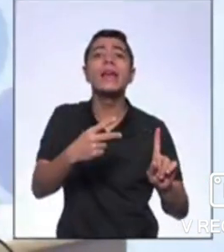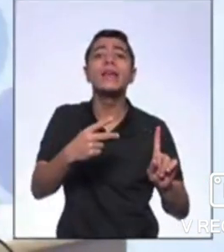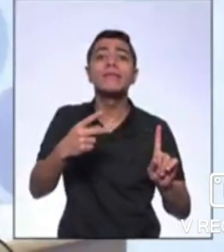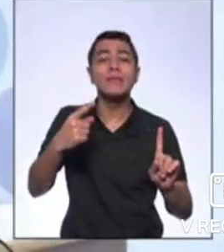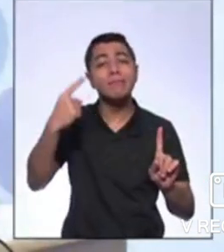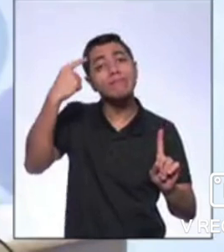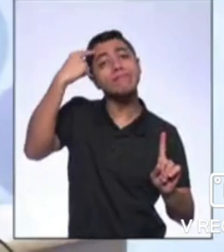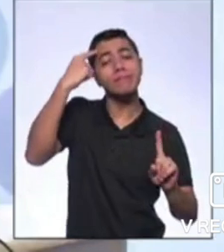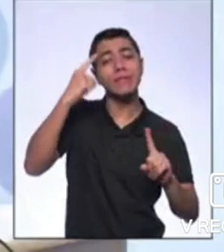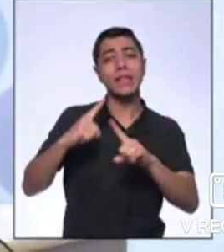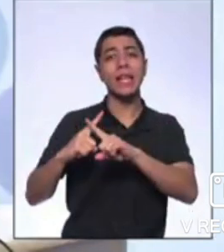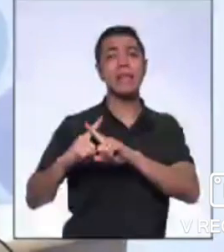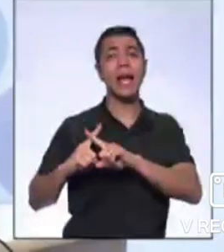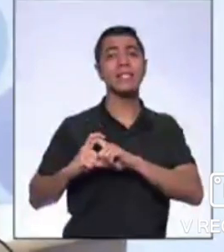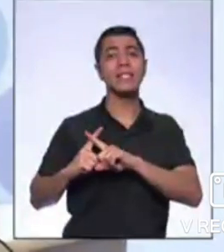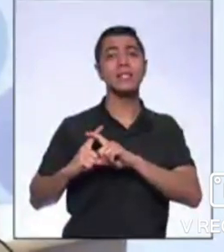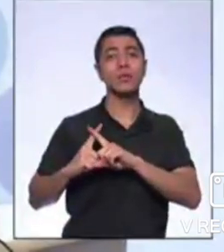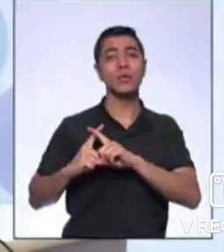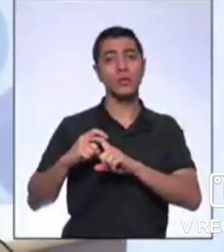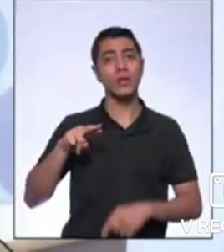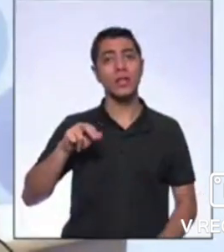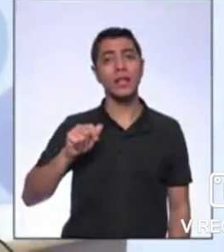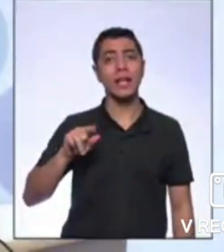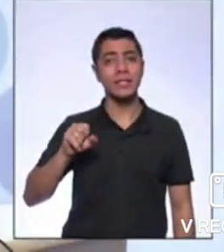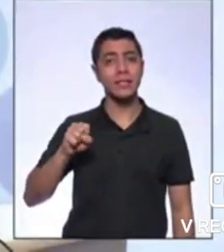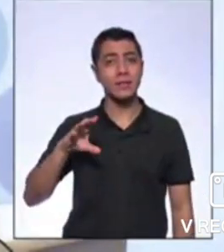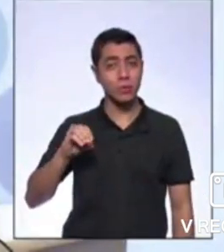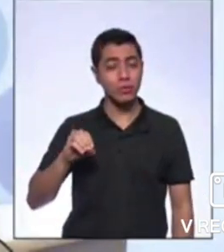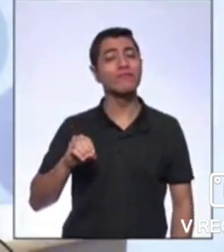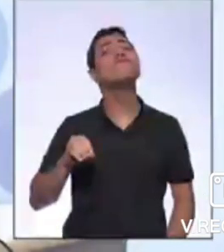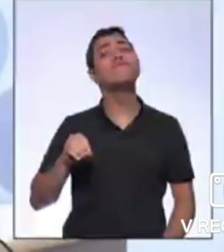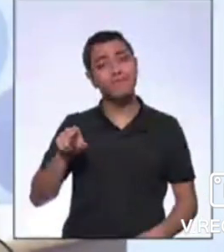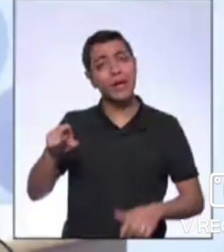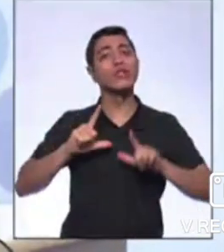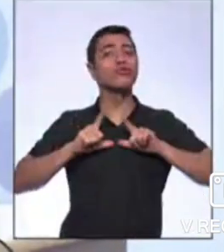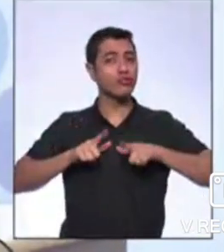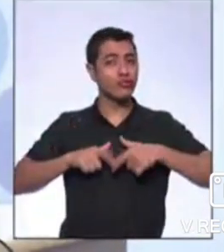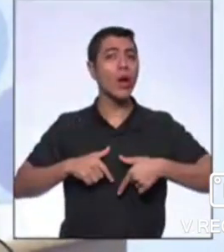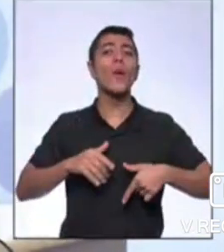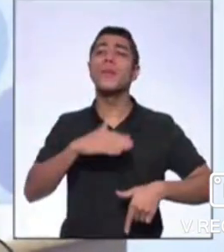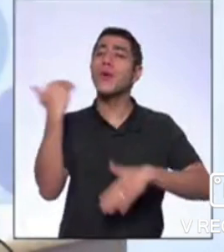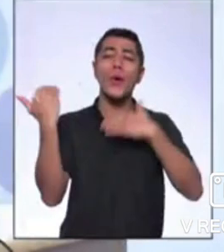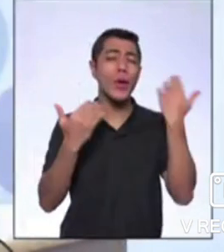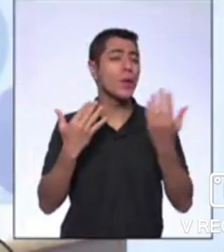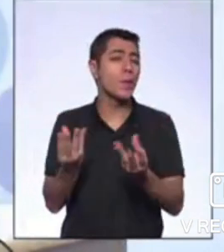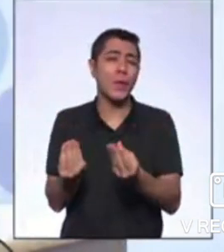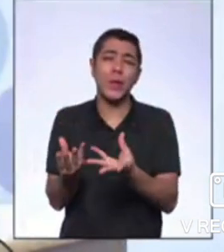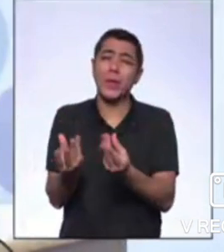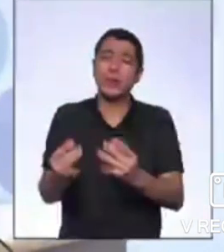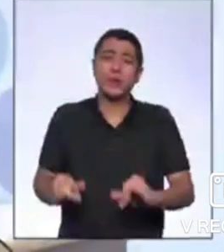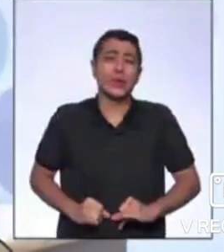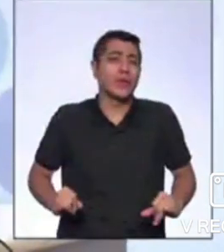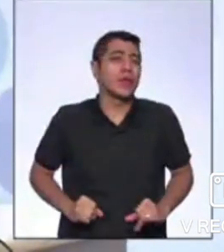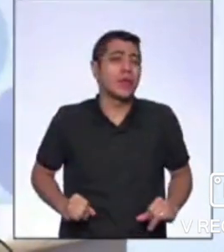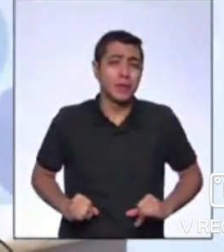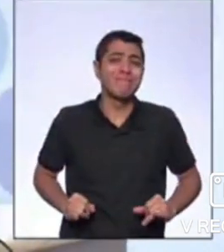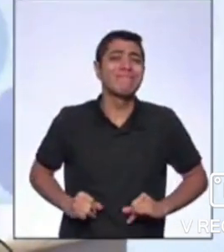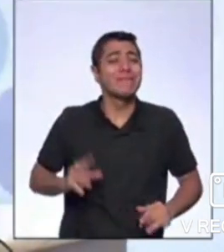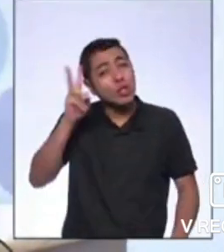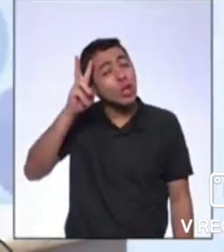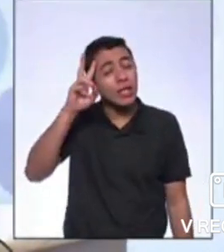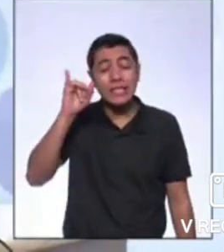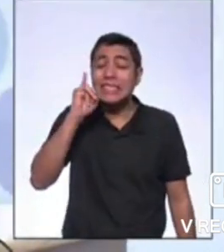dos mais tristes e terríveis episódios da nossa história. E depois que a Segunda Guerra Mundial acaba,